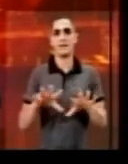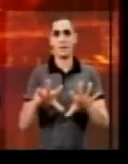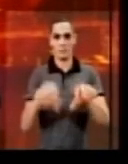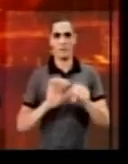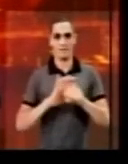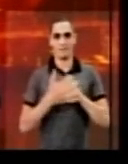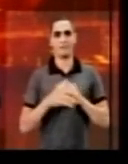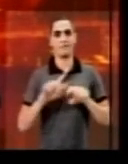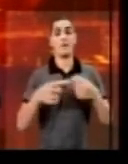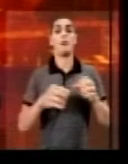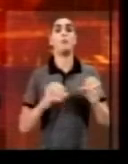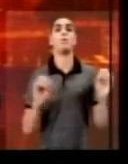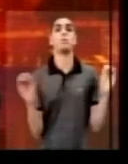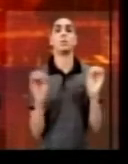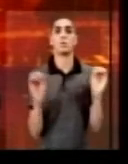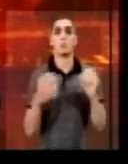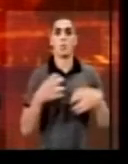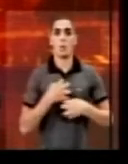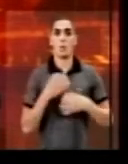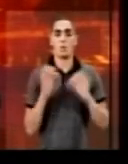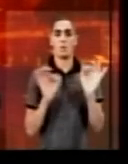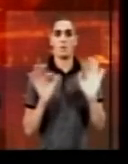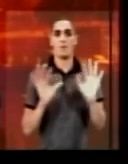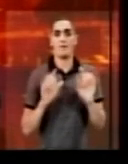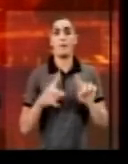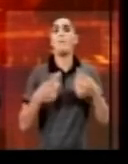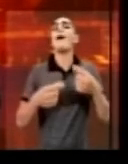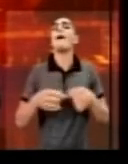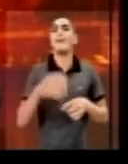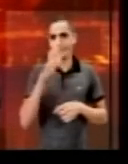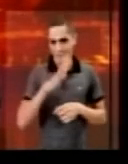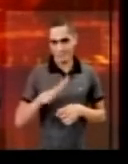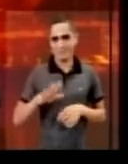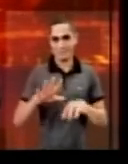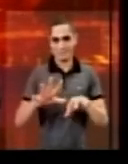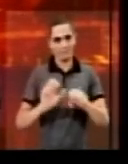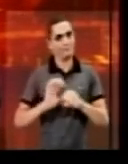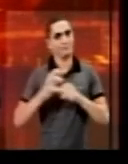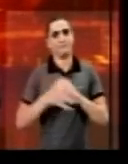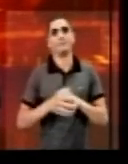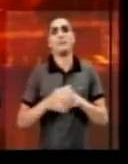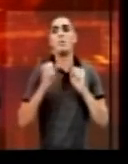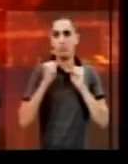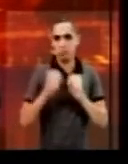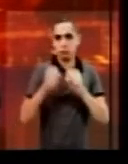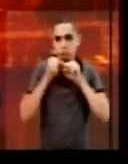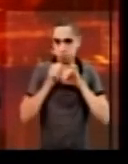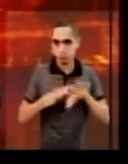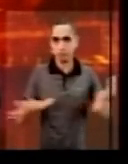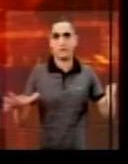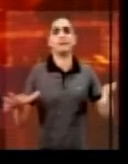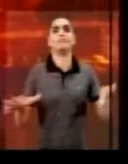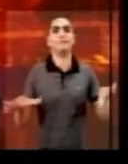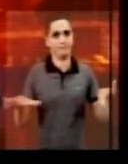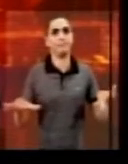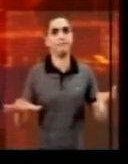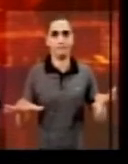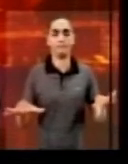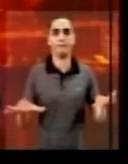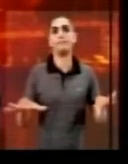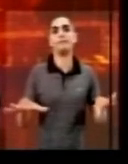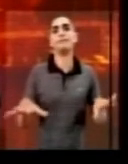vetor, um grande transmissor da doença. É uma preocupação. É uma preocupação. Tanto